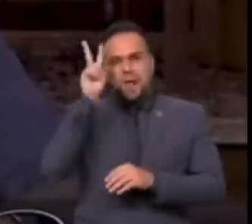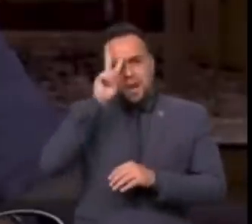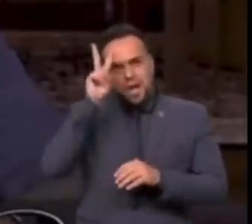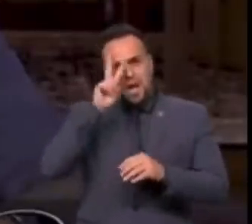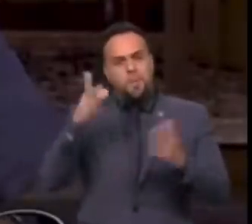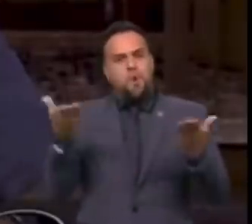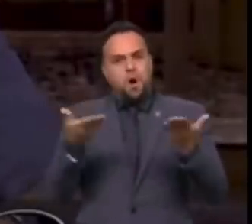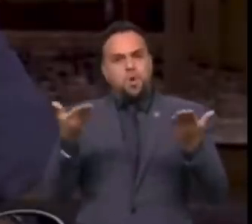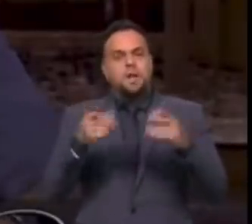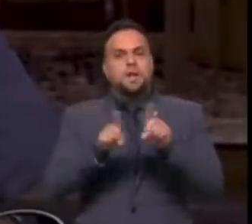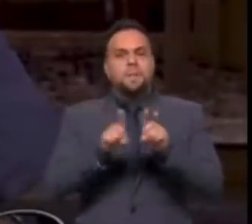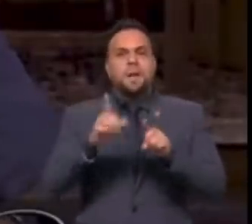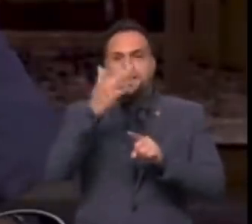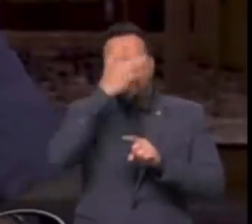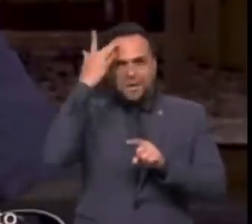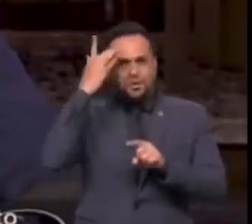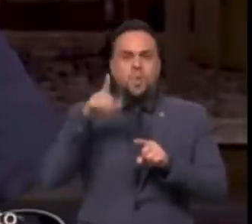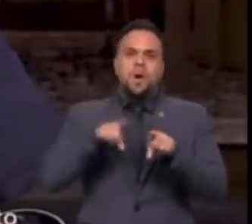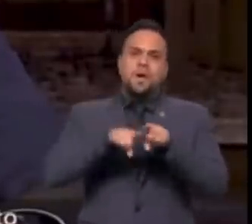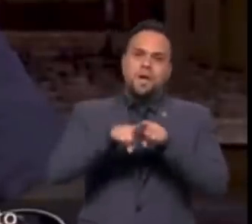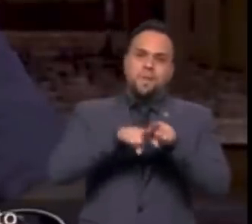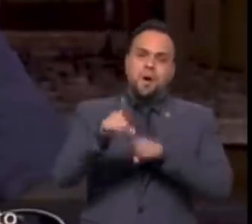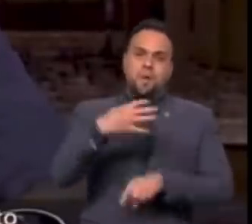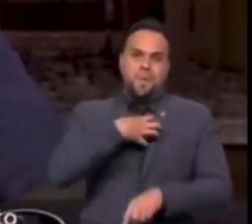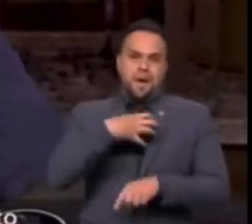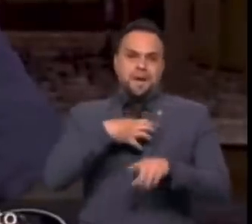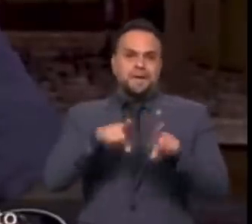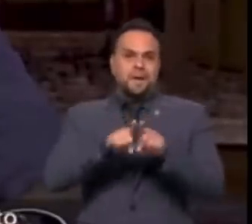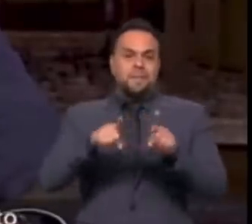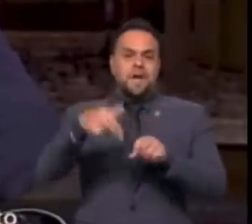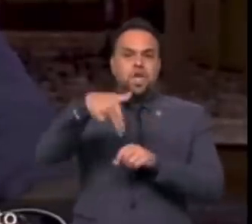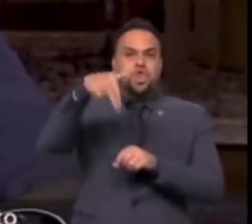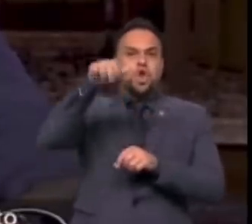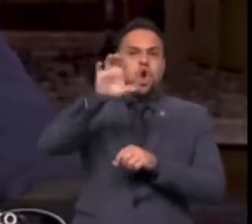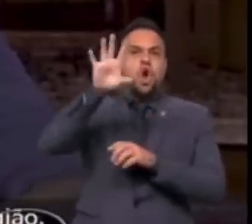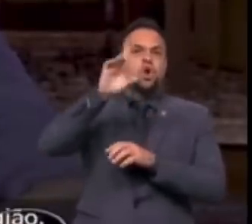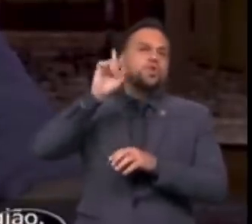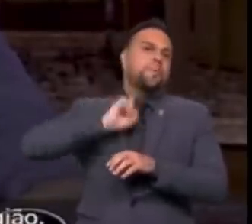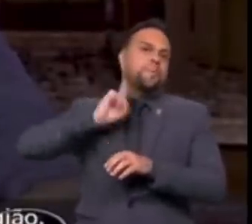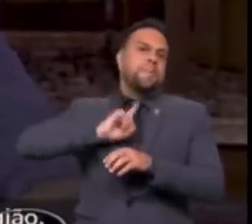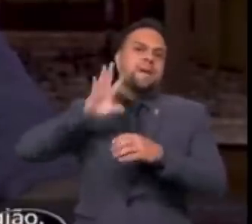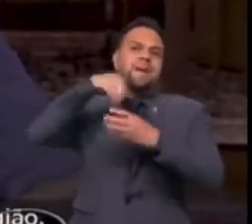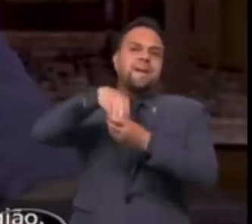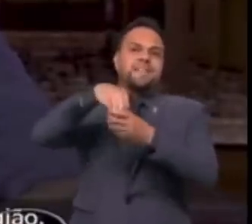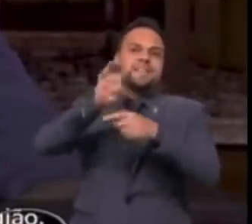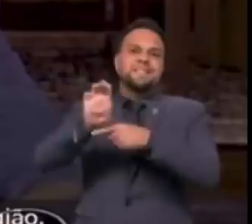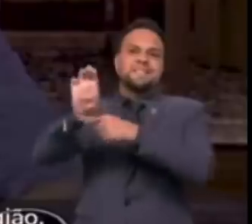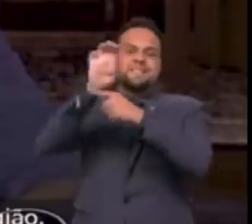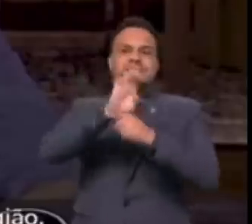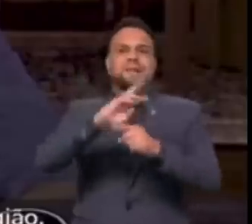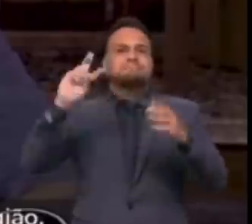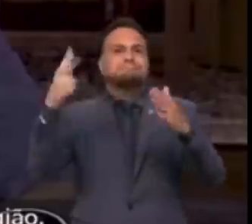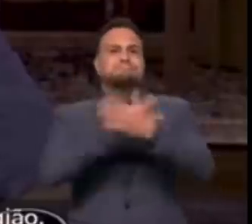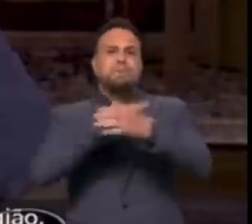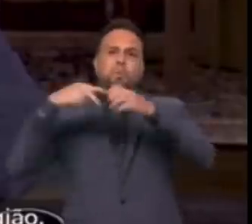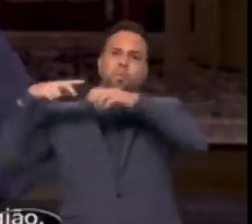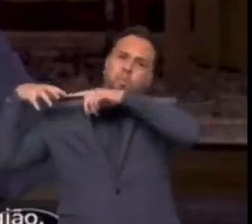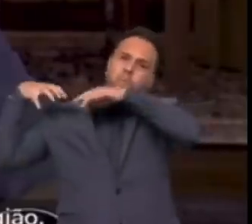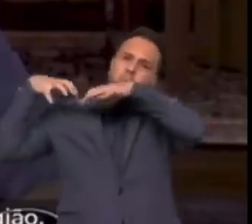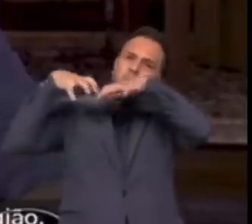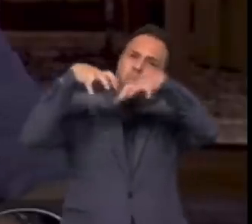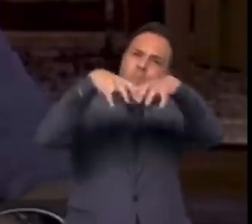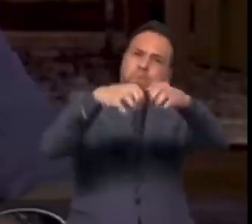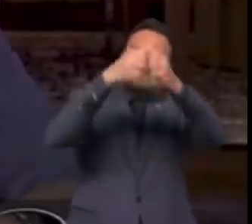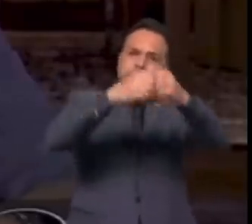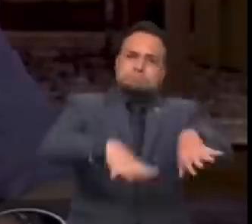lembro agora dos nossos irmãos da Bahia e do norte de Minas Gerais que nesse momento estão sofrendo os efeitos de Foz de